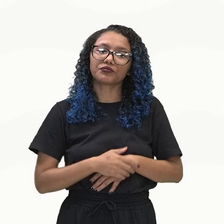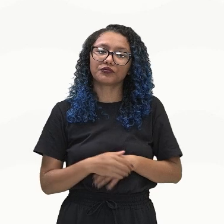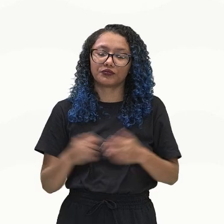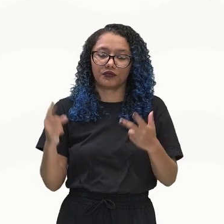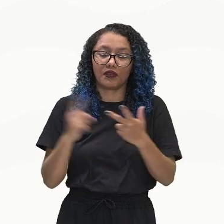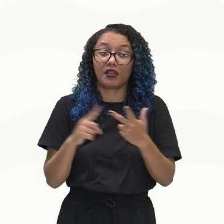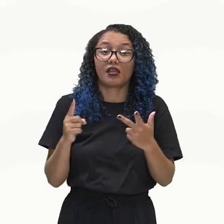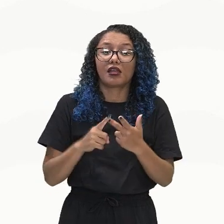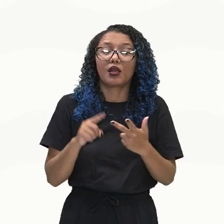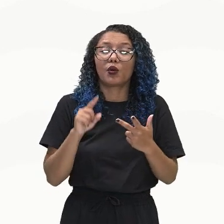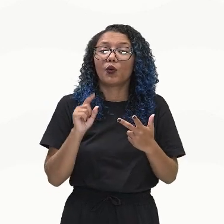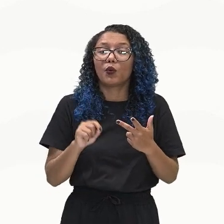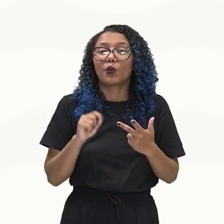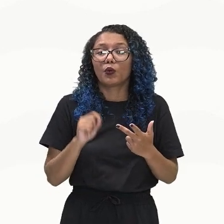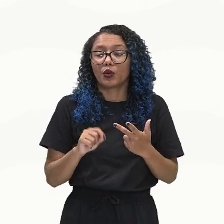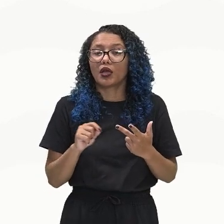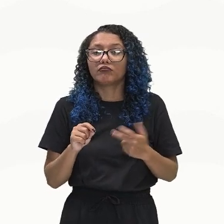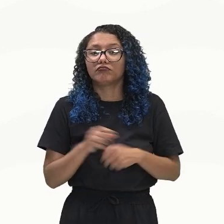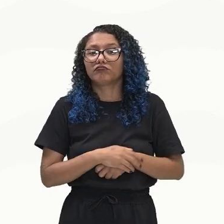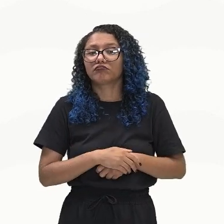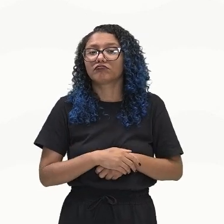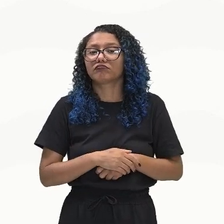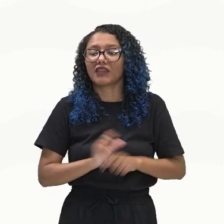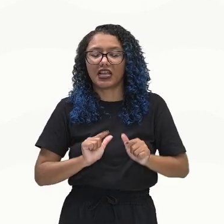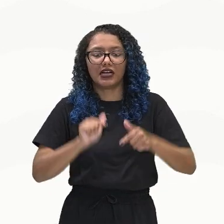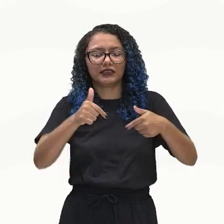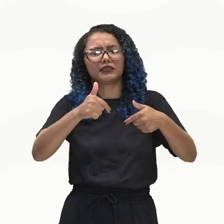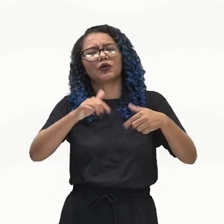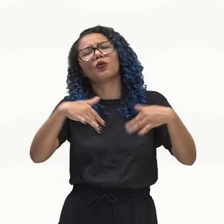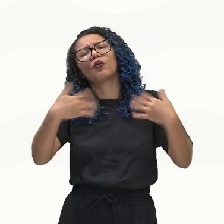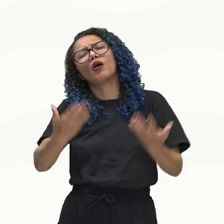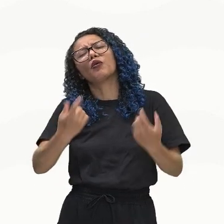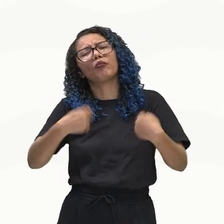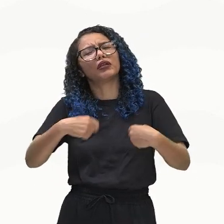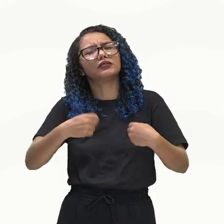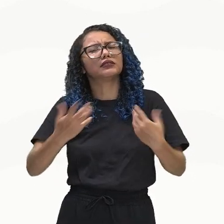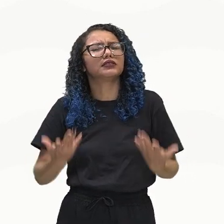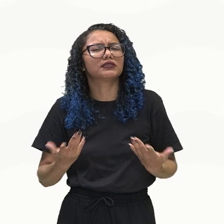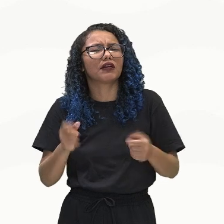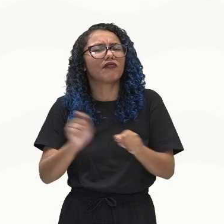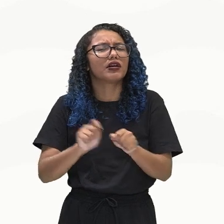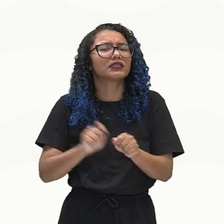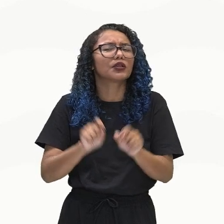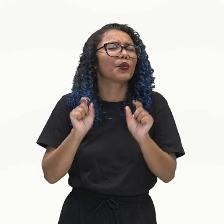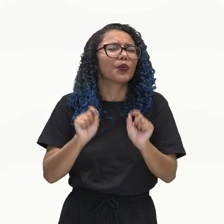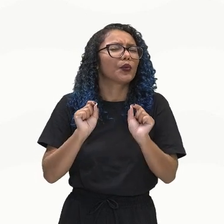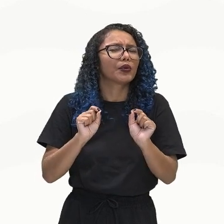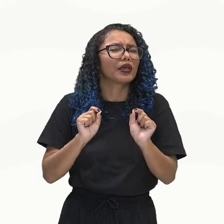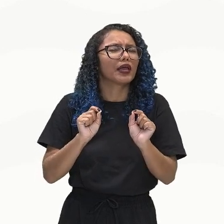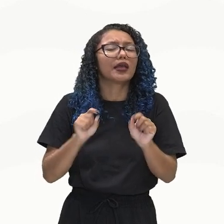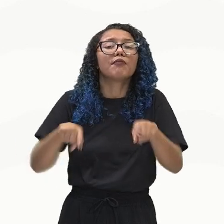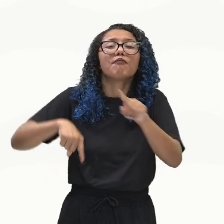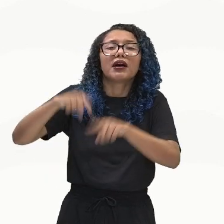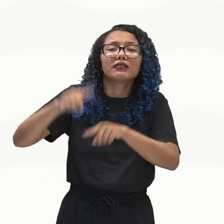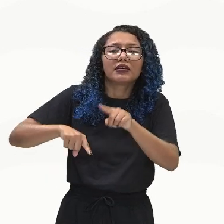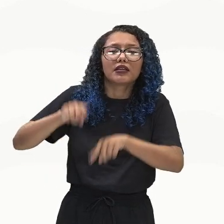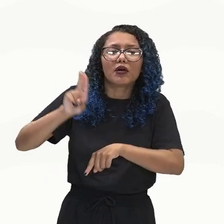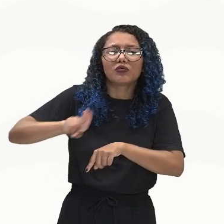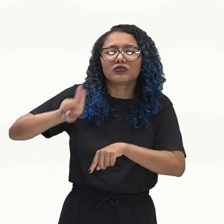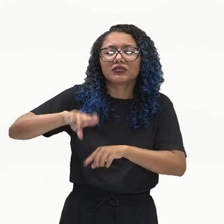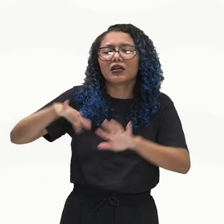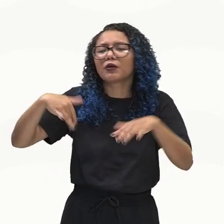as tarefas que serão realizadas e os recursos necessários para isso.